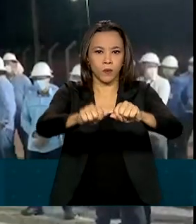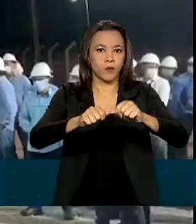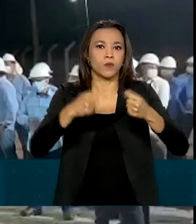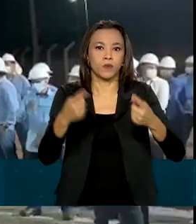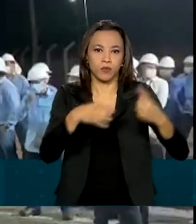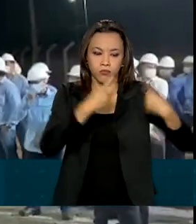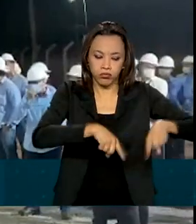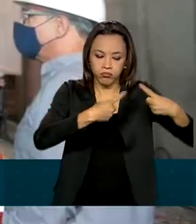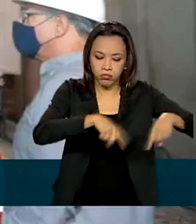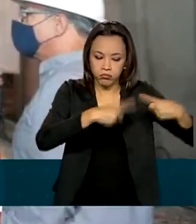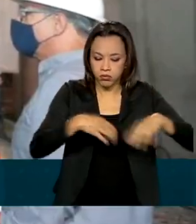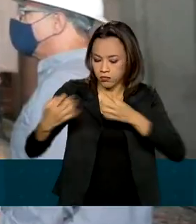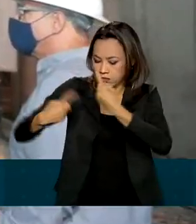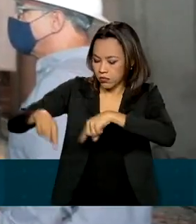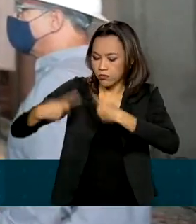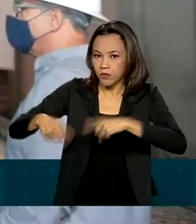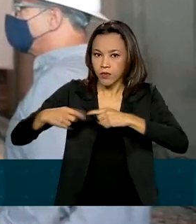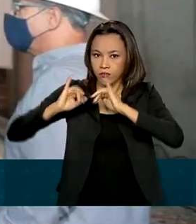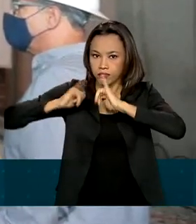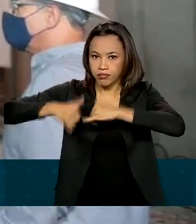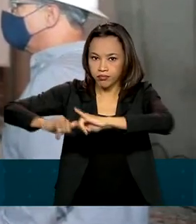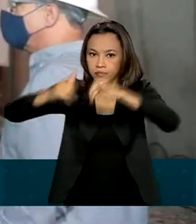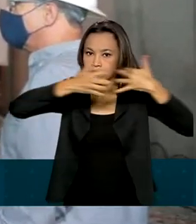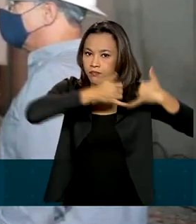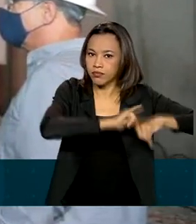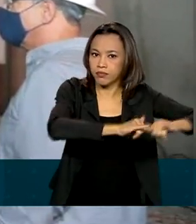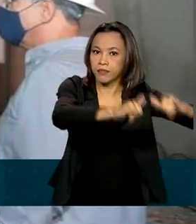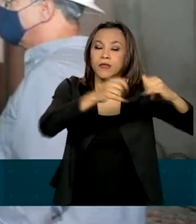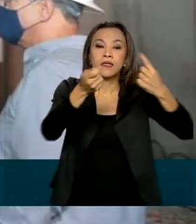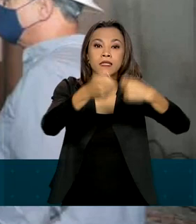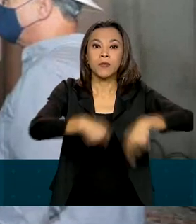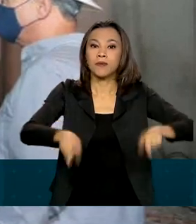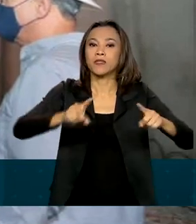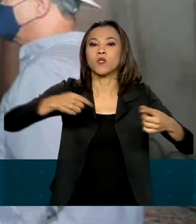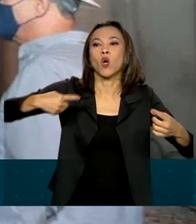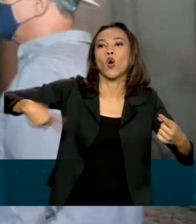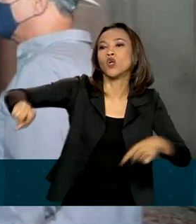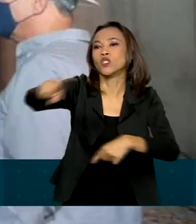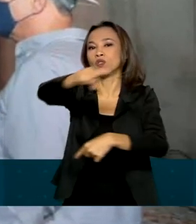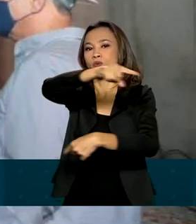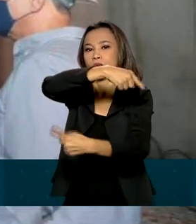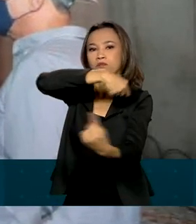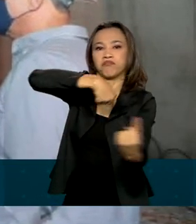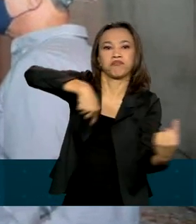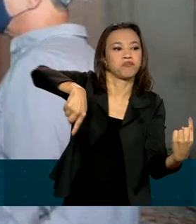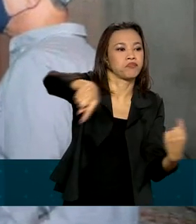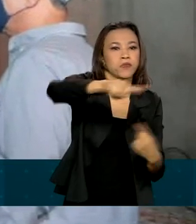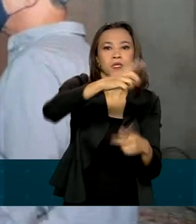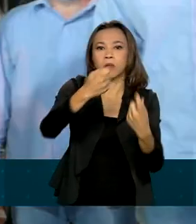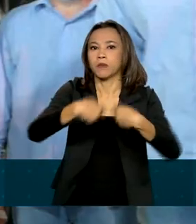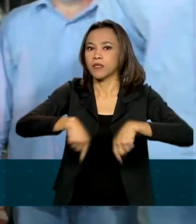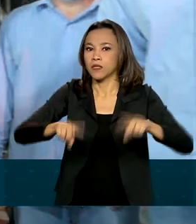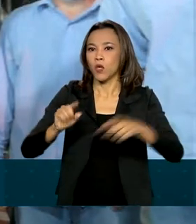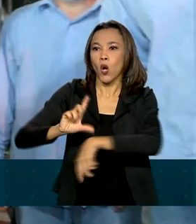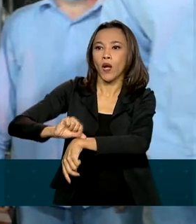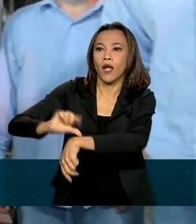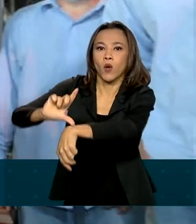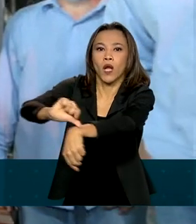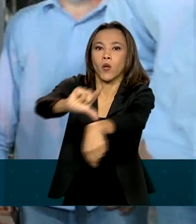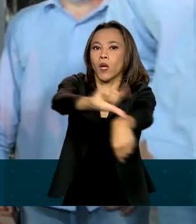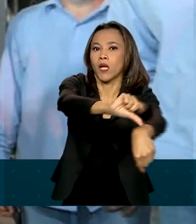alimentadores energizadas sem a necessidade de aplicação do rodízio pela companhia de energia elétrica